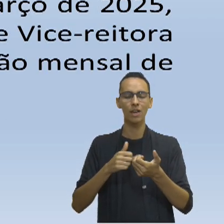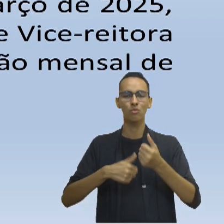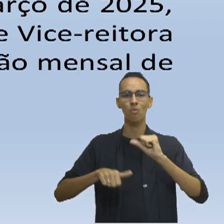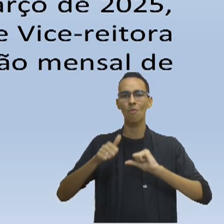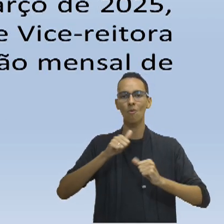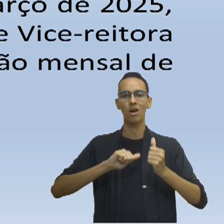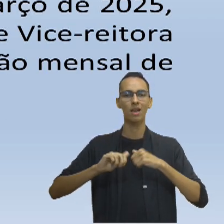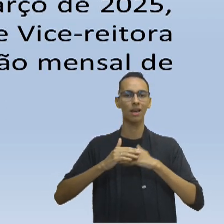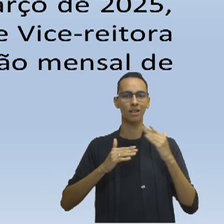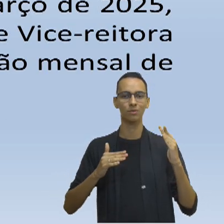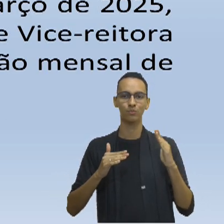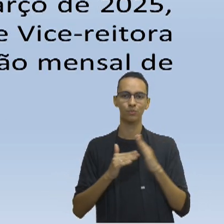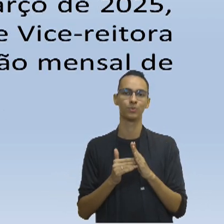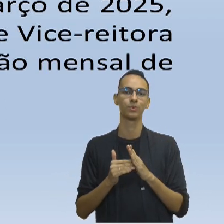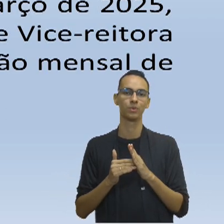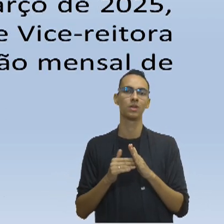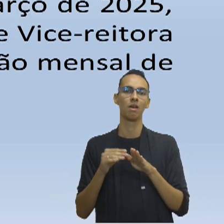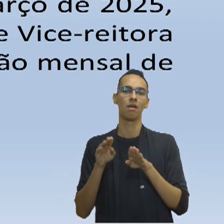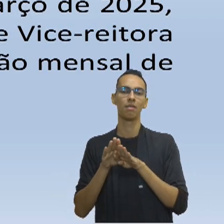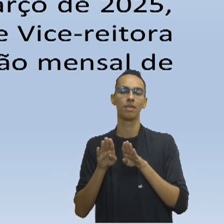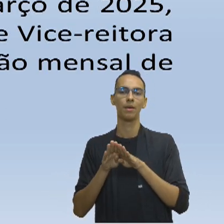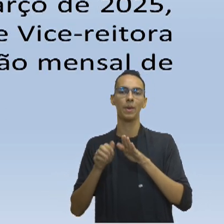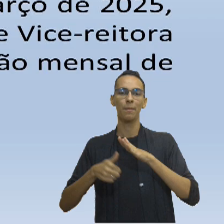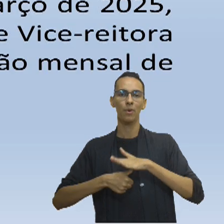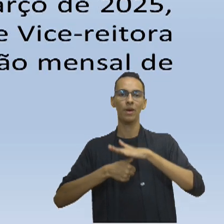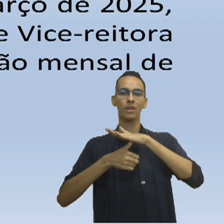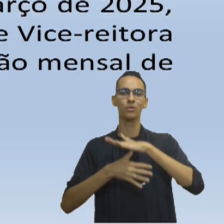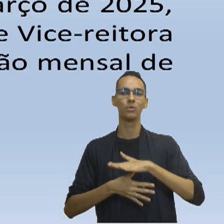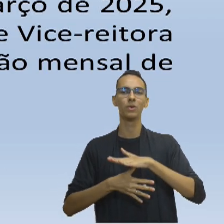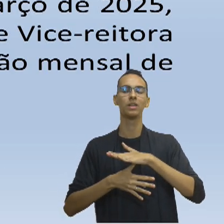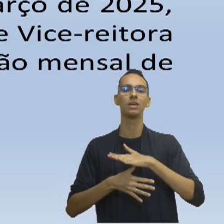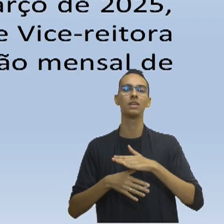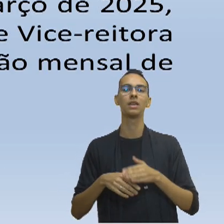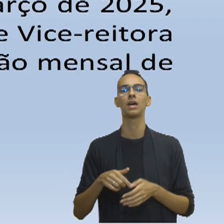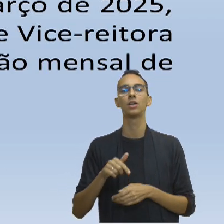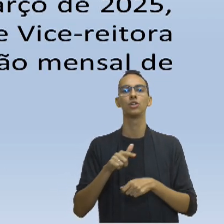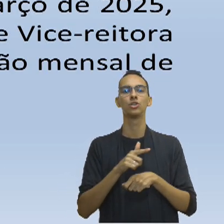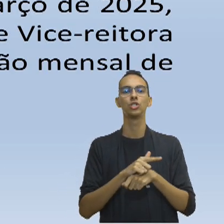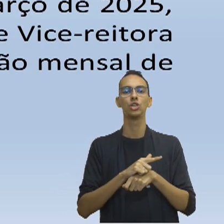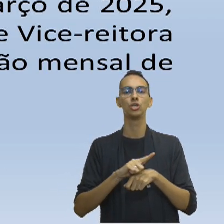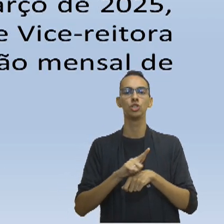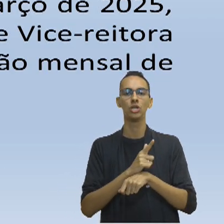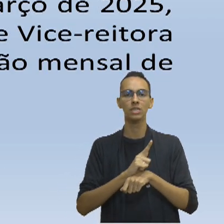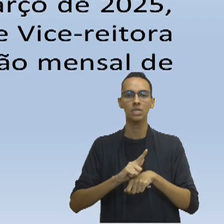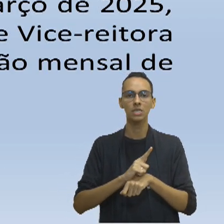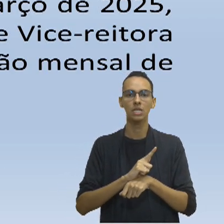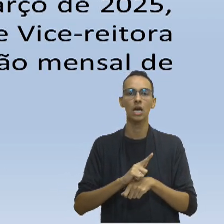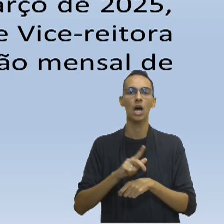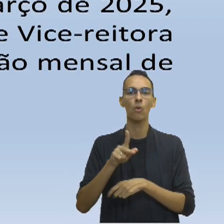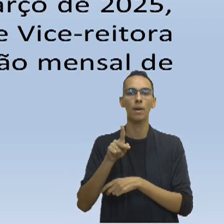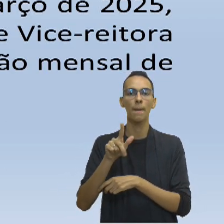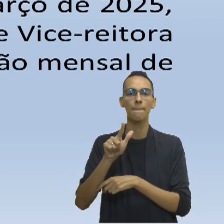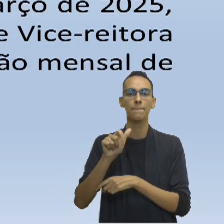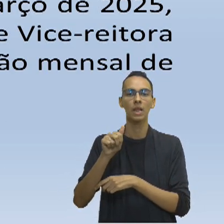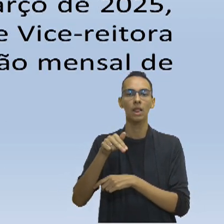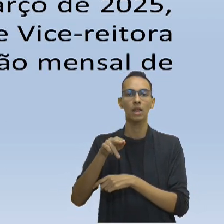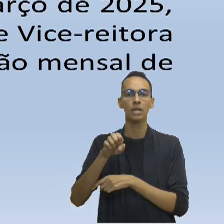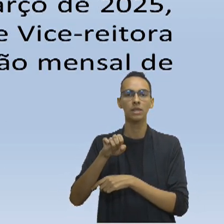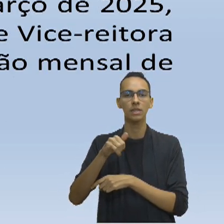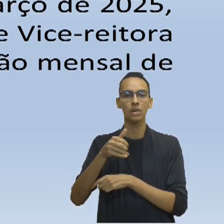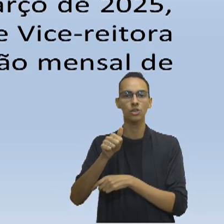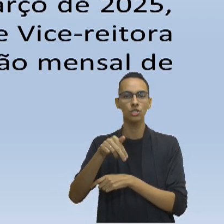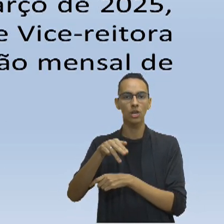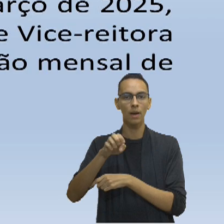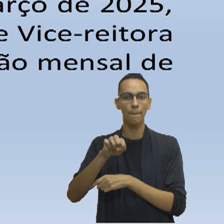a Pró-Reitoria de Planejamento e Administração da UFO, conhecida como PROPLAD, quanto o Comitê de Governança e Gestão Orçamentária